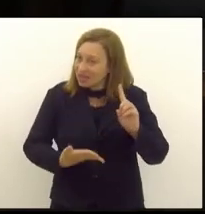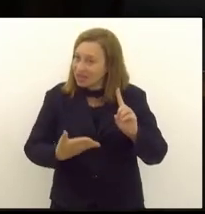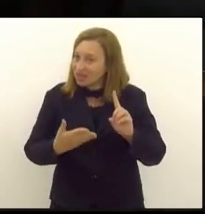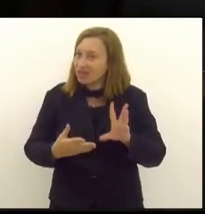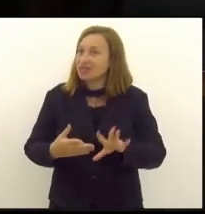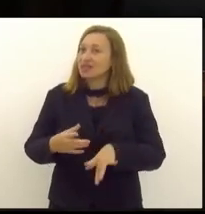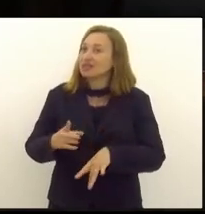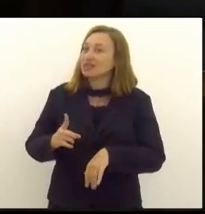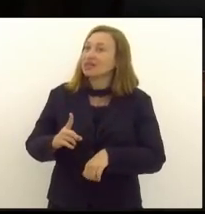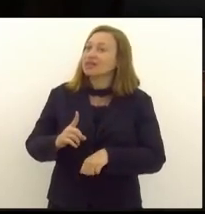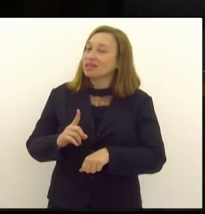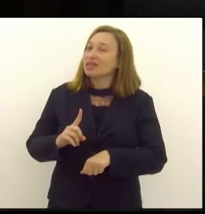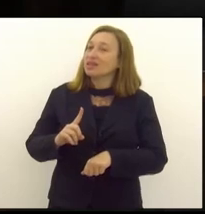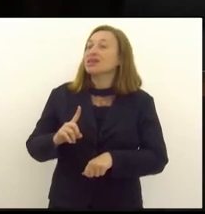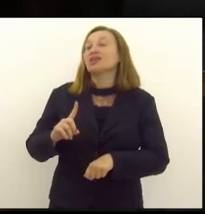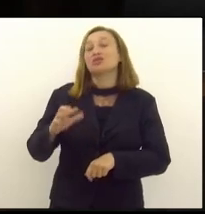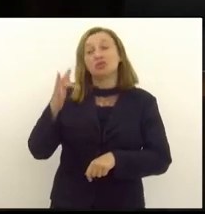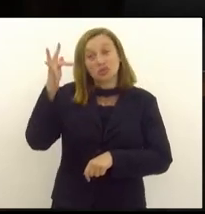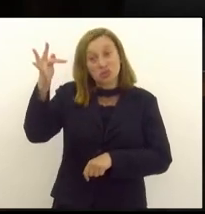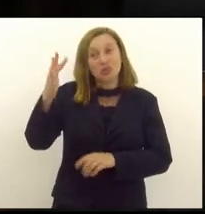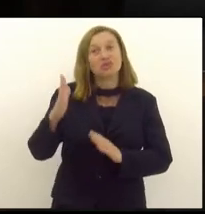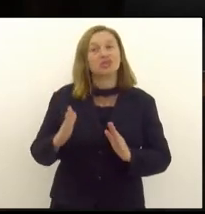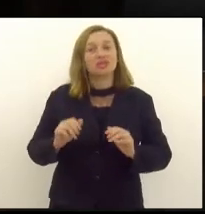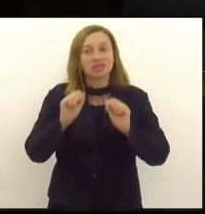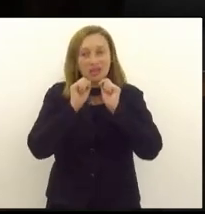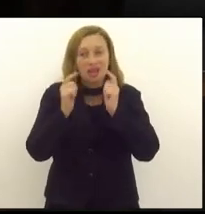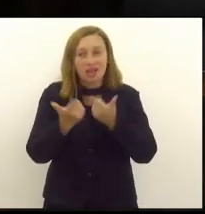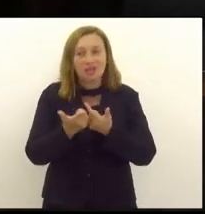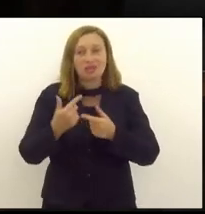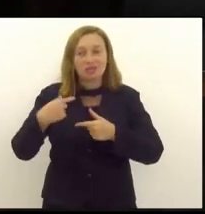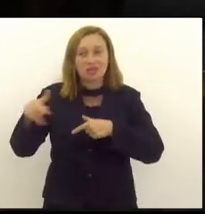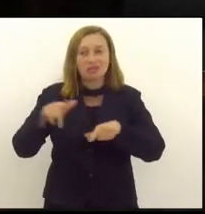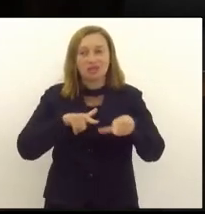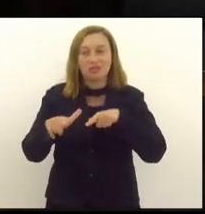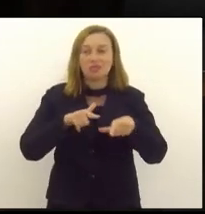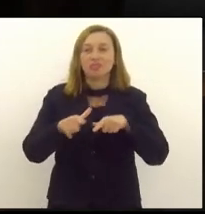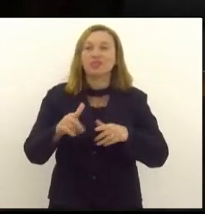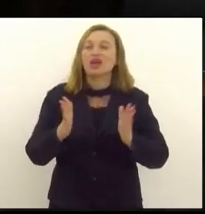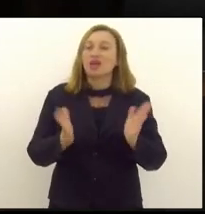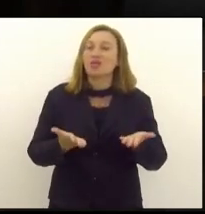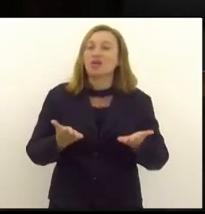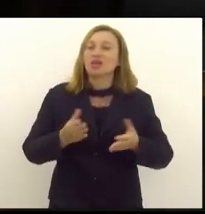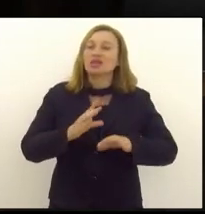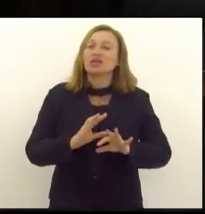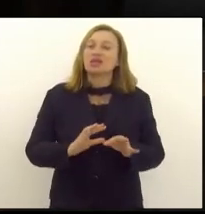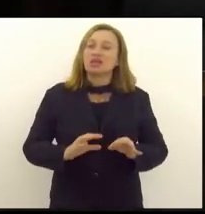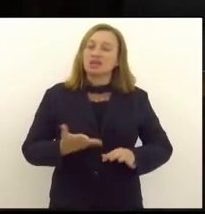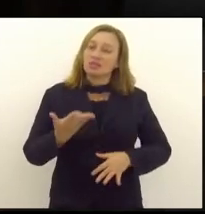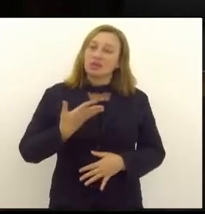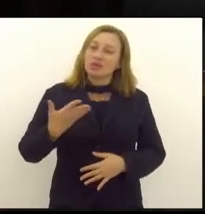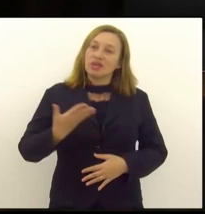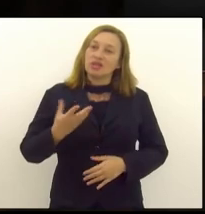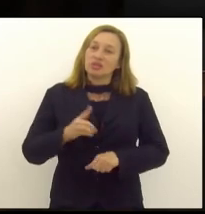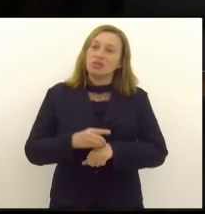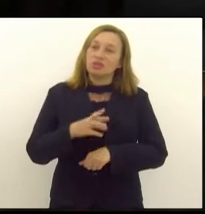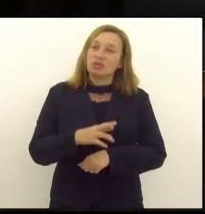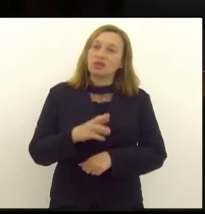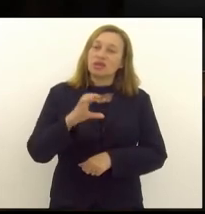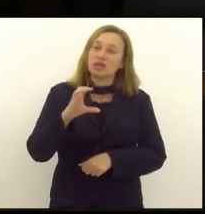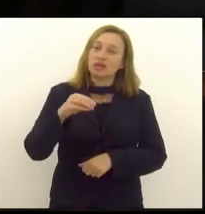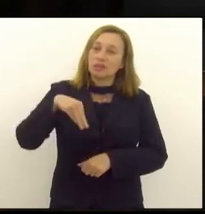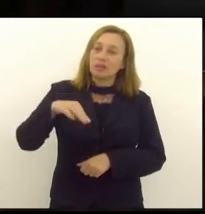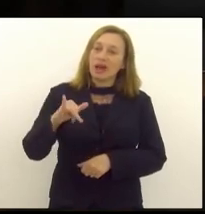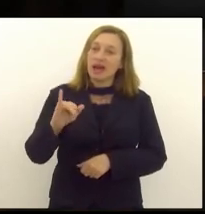daqui mais um tempinho aqui na casa pelo seu trabalho. Então, passo a palavra agora para minha querida amiga, doutora